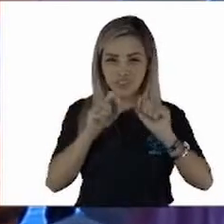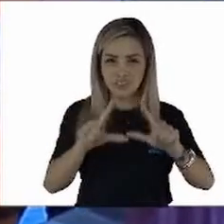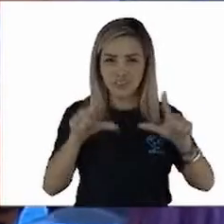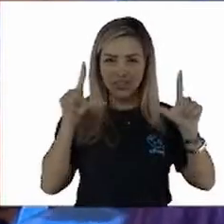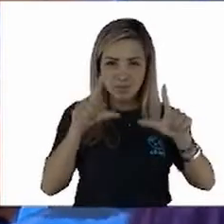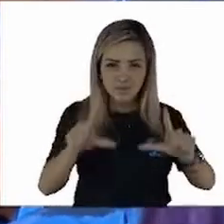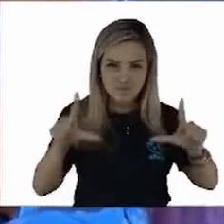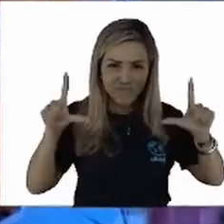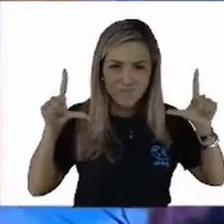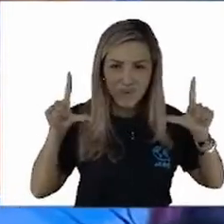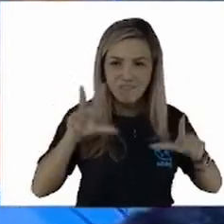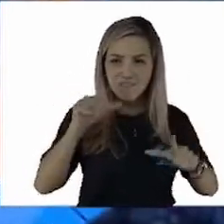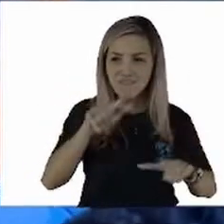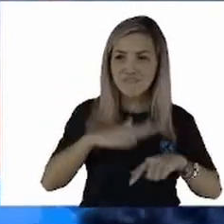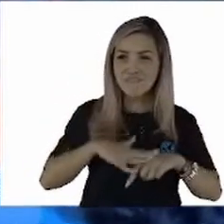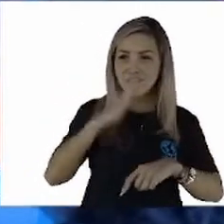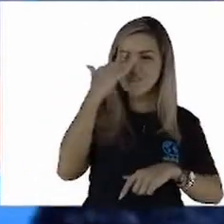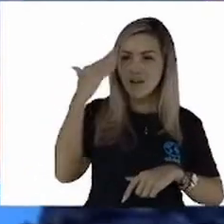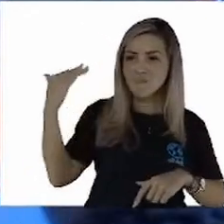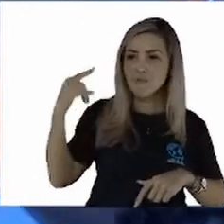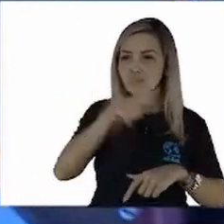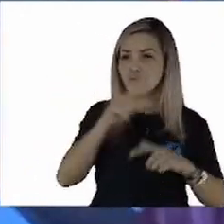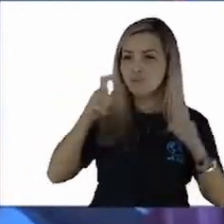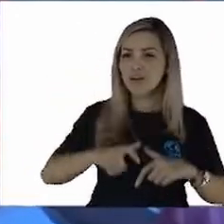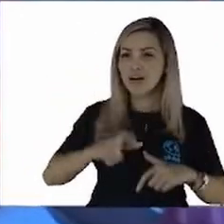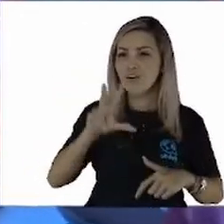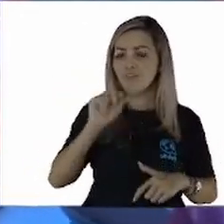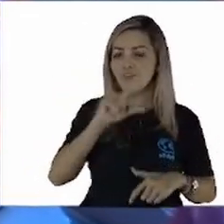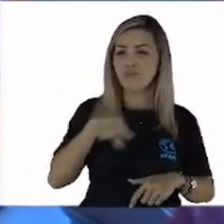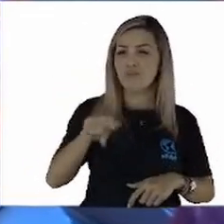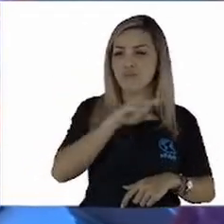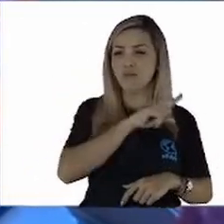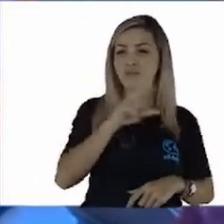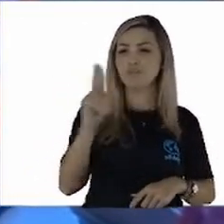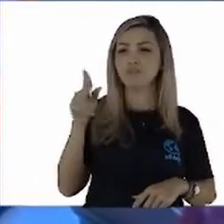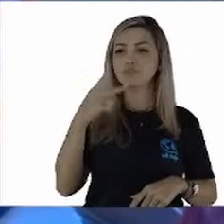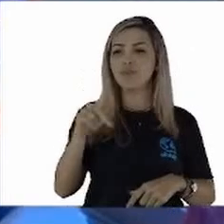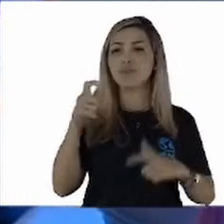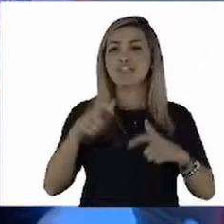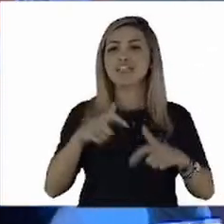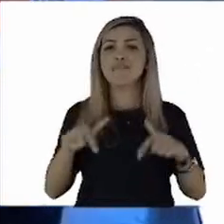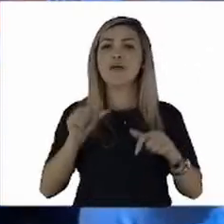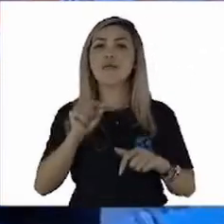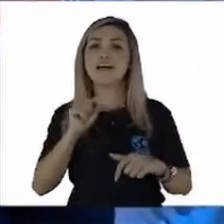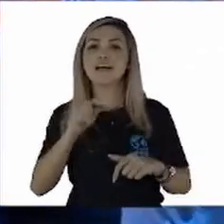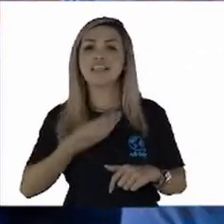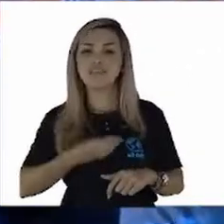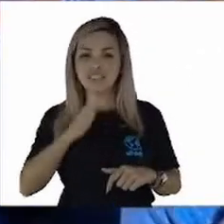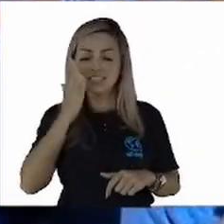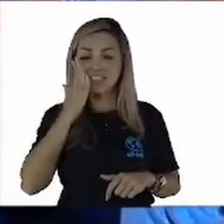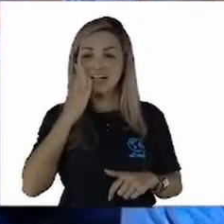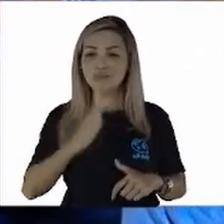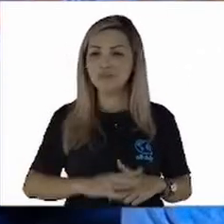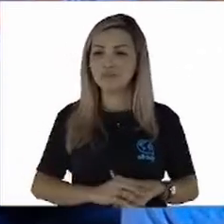nos meninos aqui, que vai ficar o cara mais famoso de Cachoeira do Macacu. Eu já vou pro palco. Fala, Vitor Hugo, você quer trabalhar com o que na vida? Já